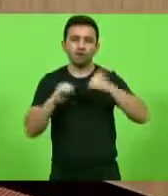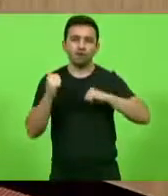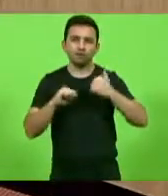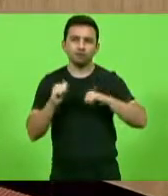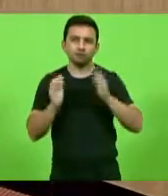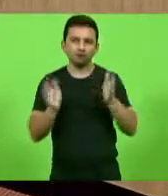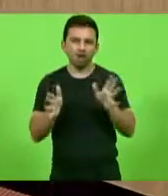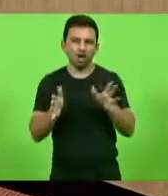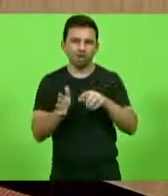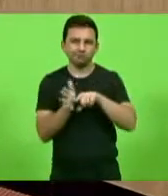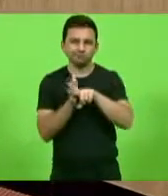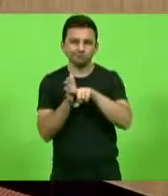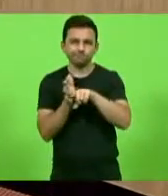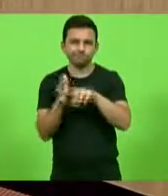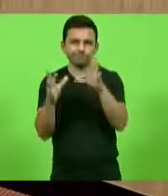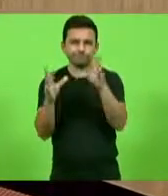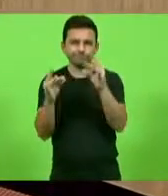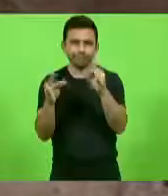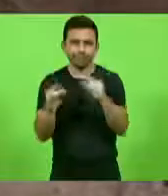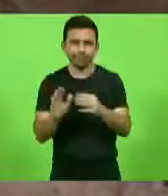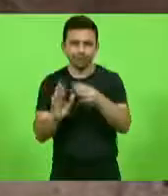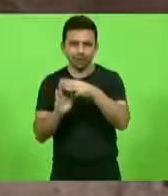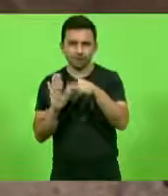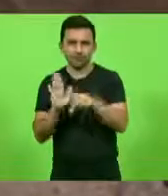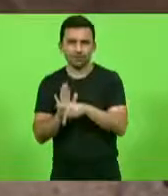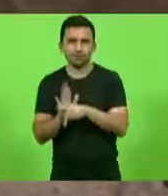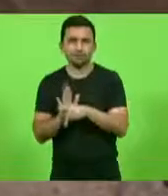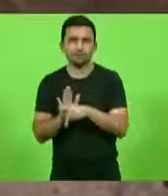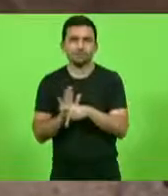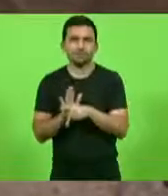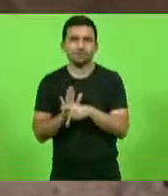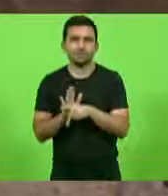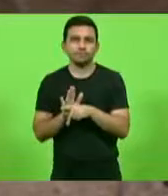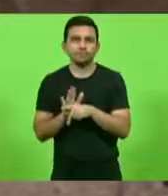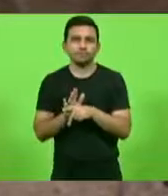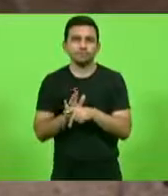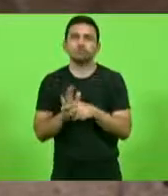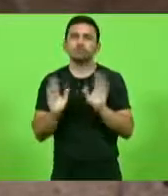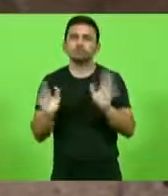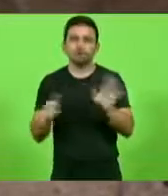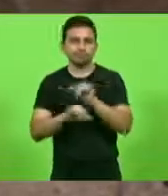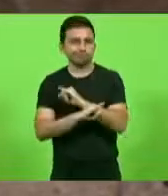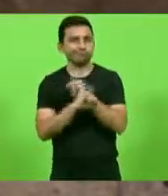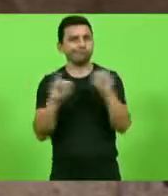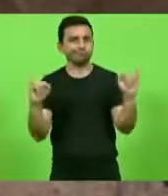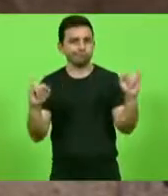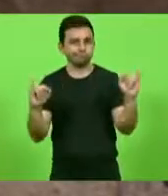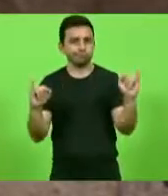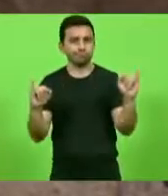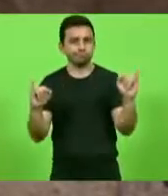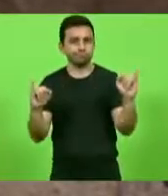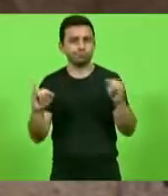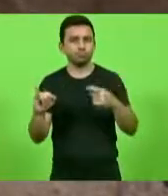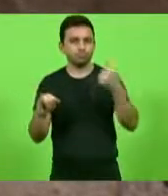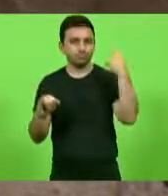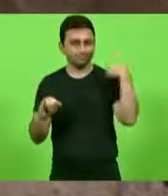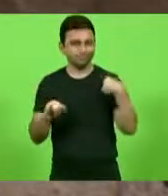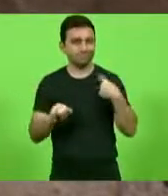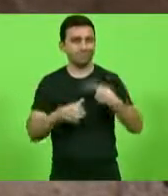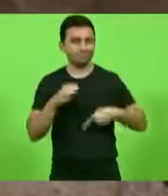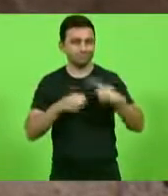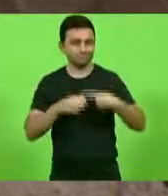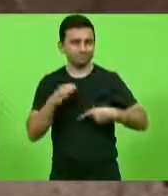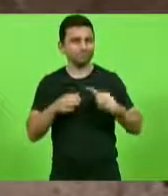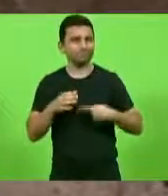muito criteriosa dessa medida provisória, tanto é que já anunciei, desde a passagem da Comissão de Finanças, que assim